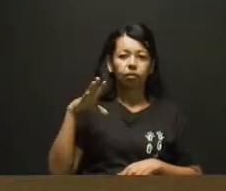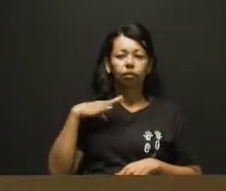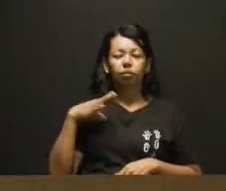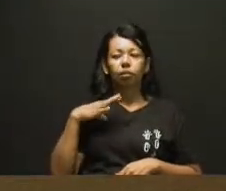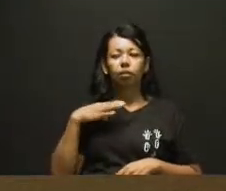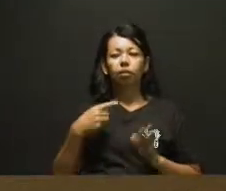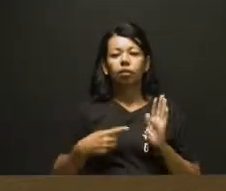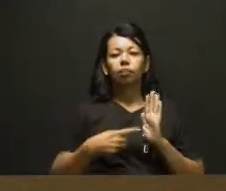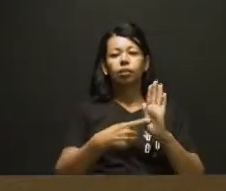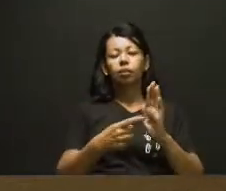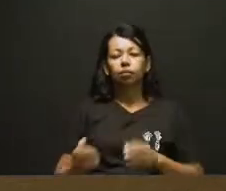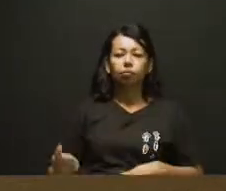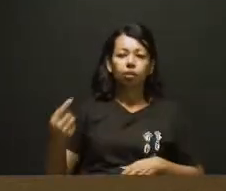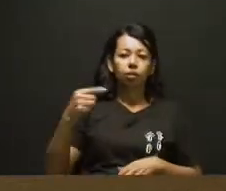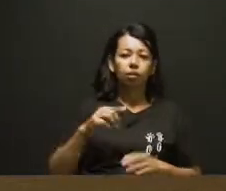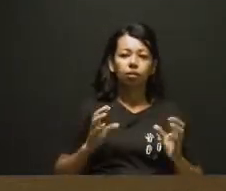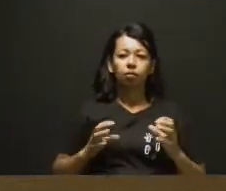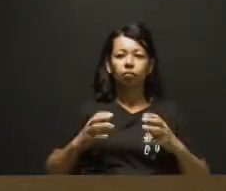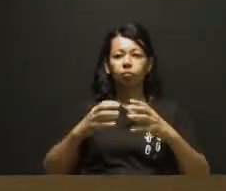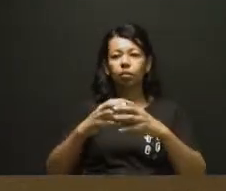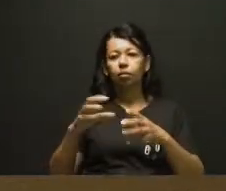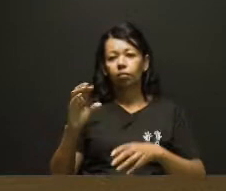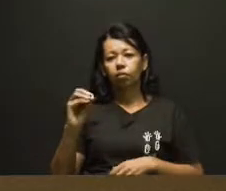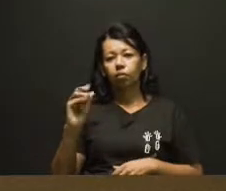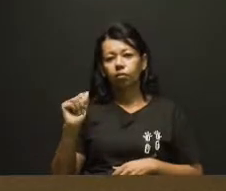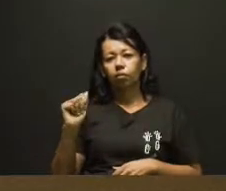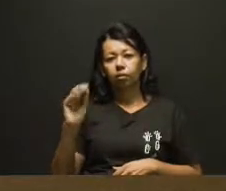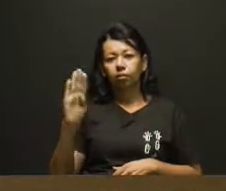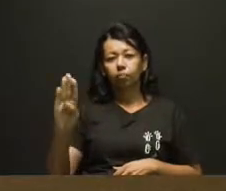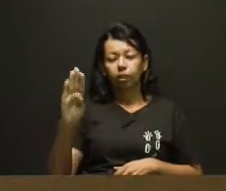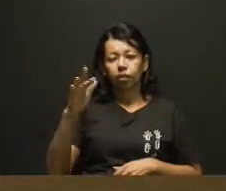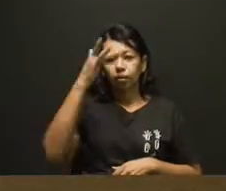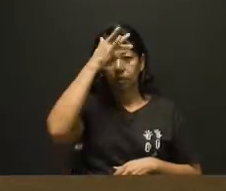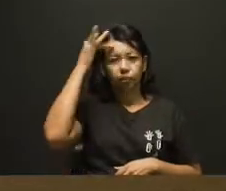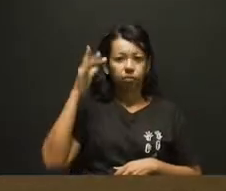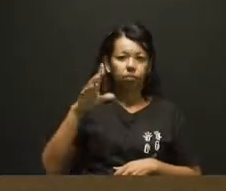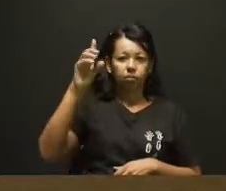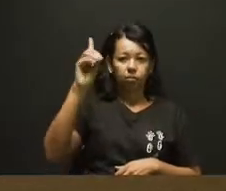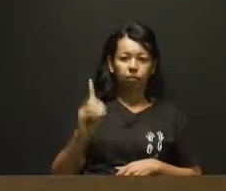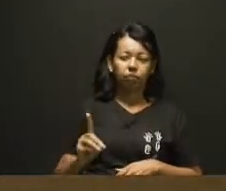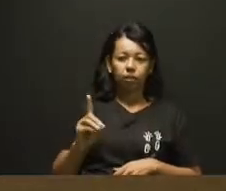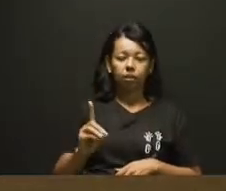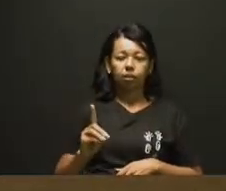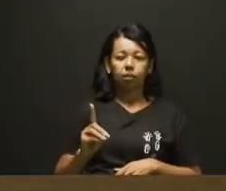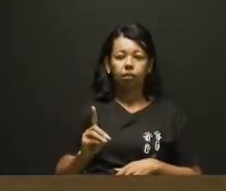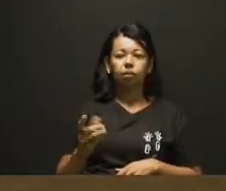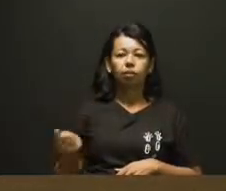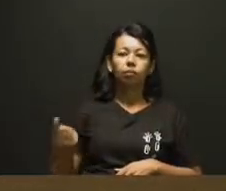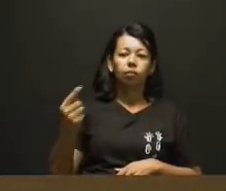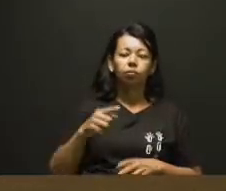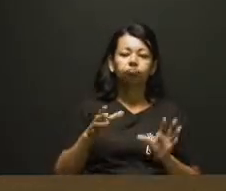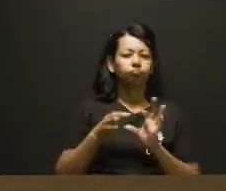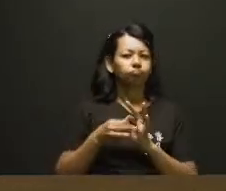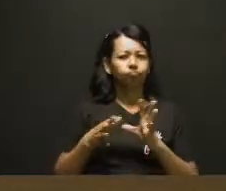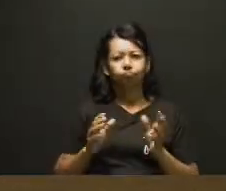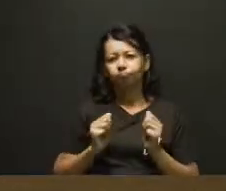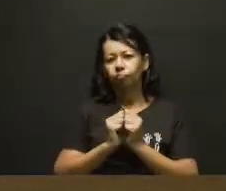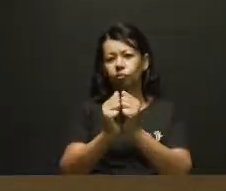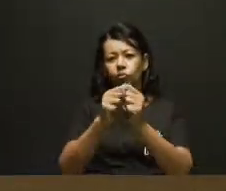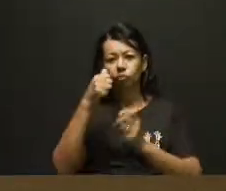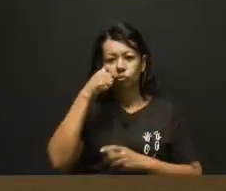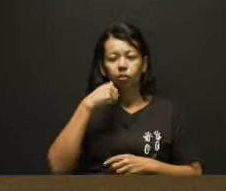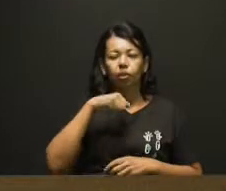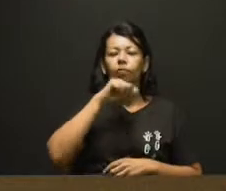represento aqui a comissão da oab das pessoas com deficiência me coloca à disposição ainda as mães